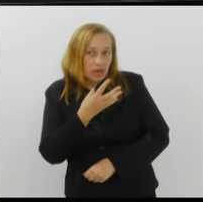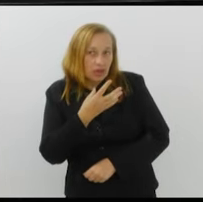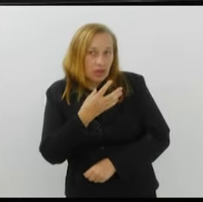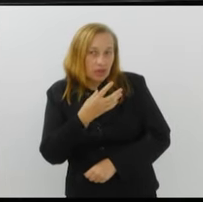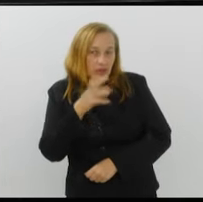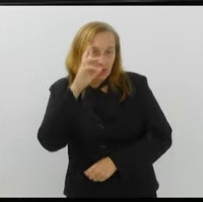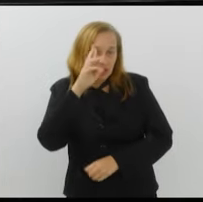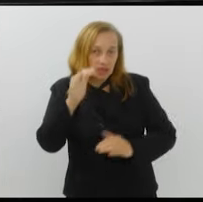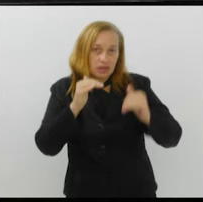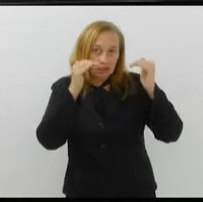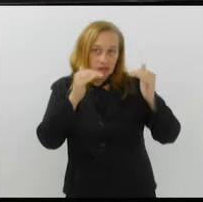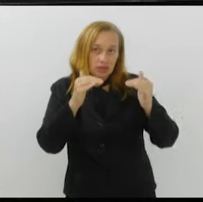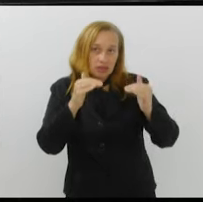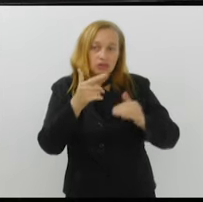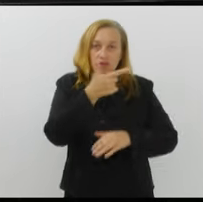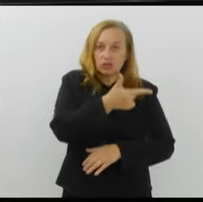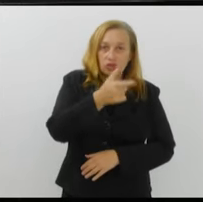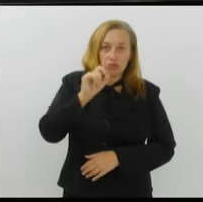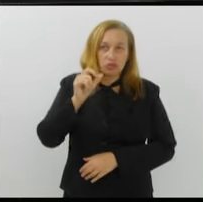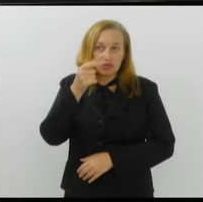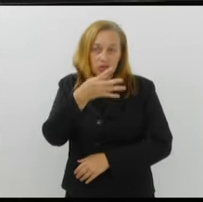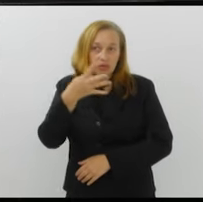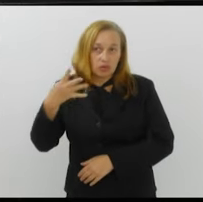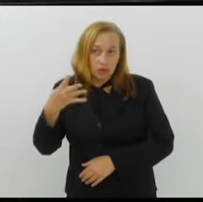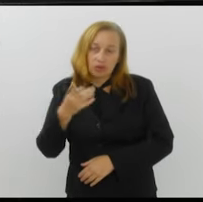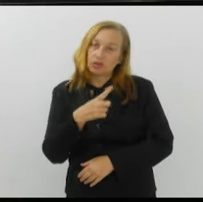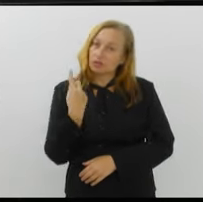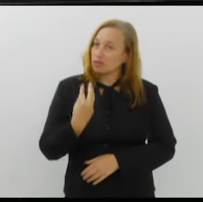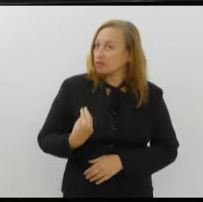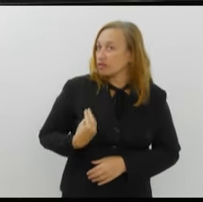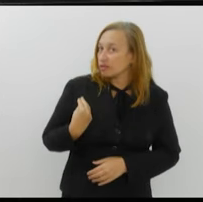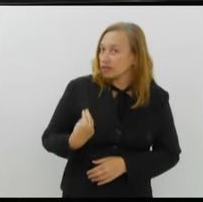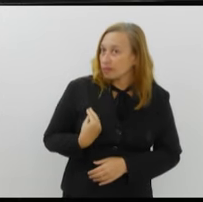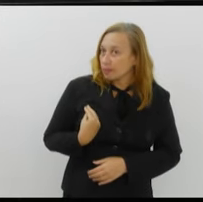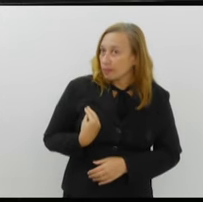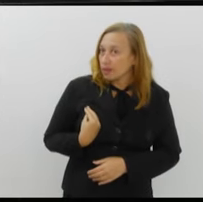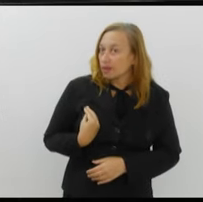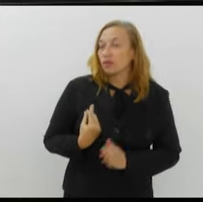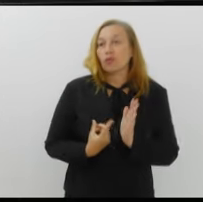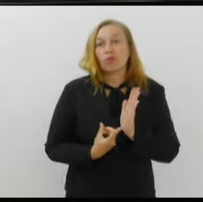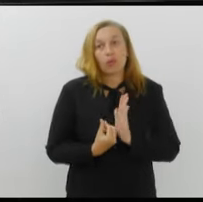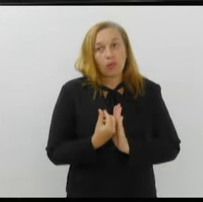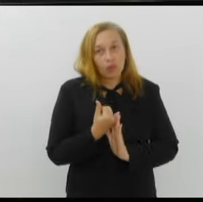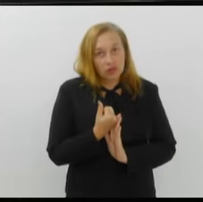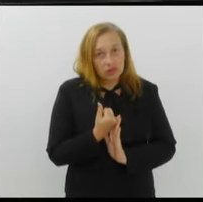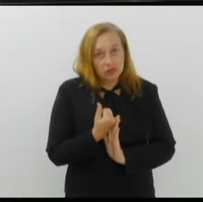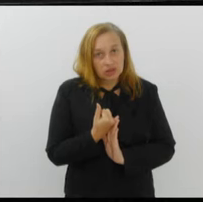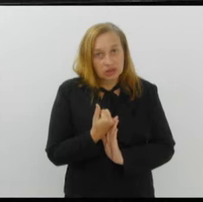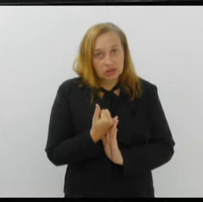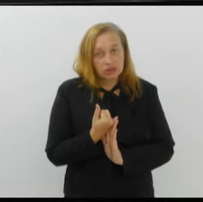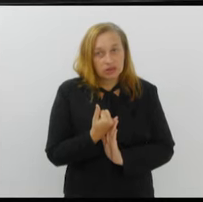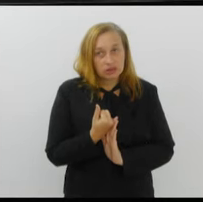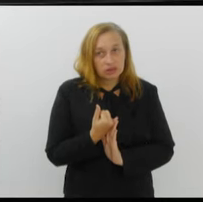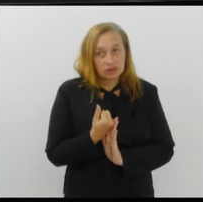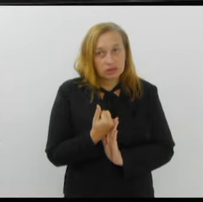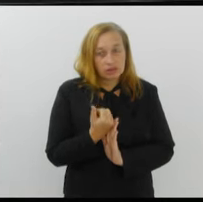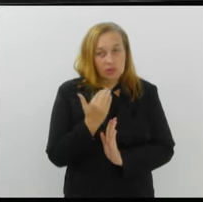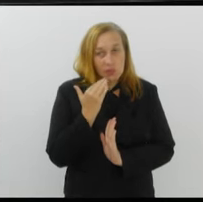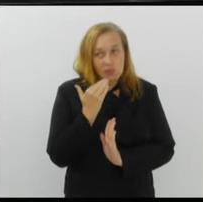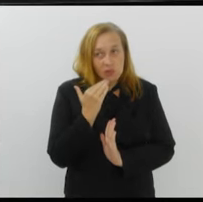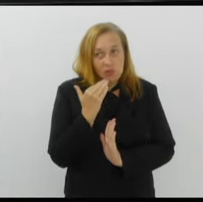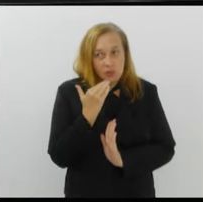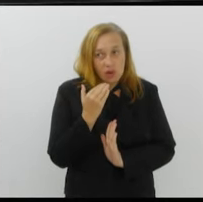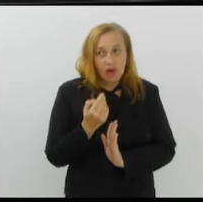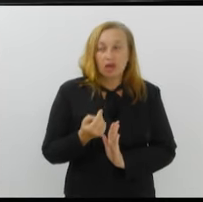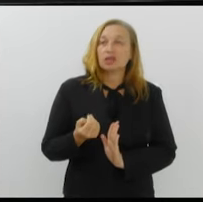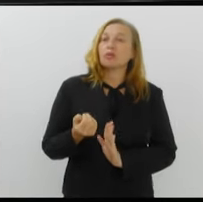em 2024 estamos vivendo um orçamento deficitário que, até